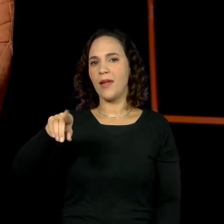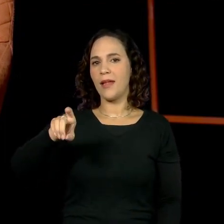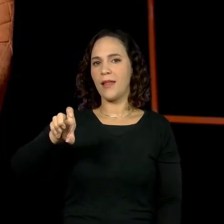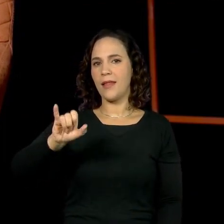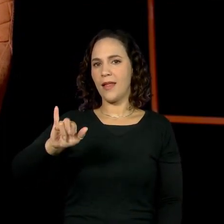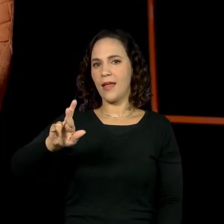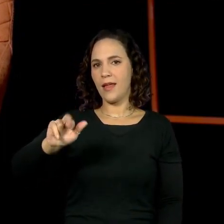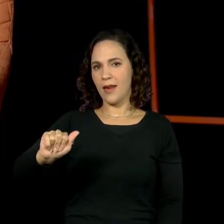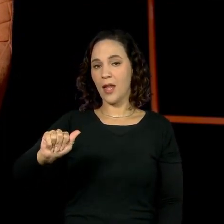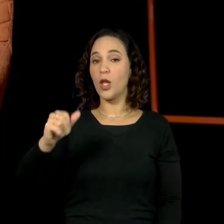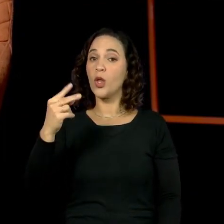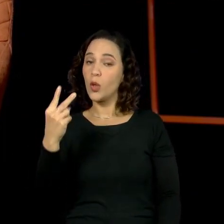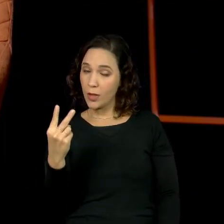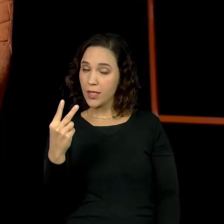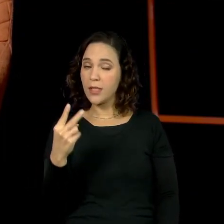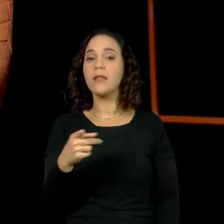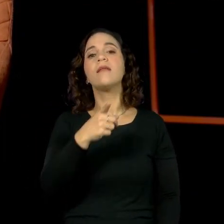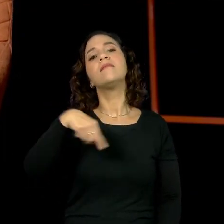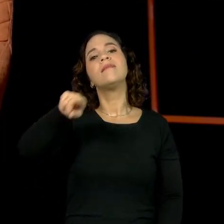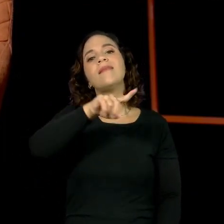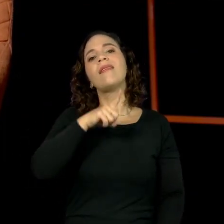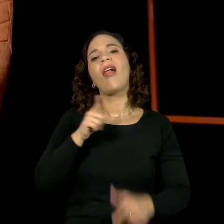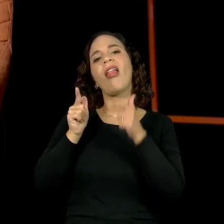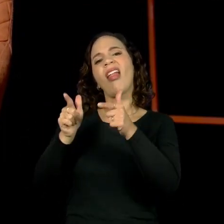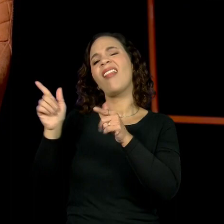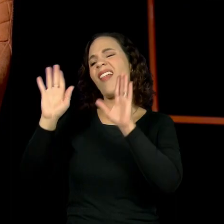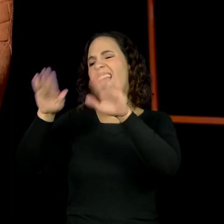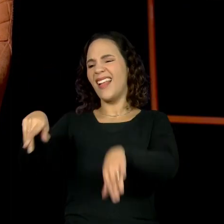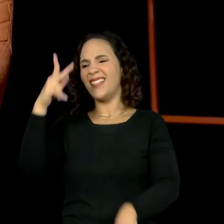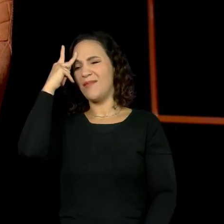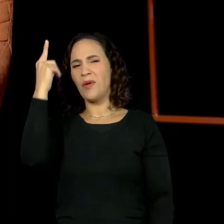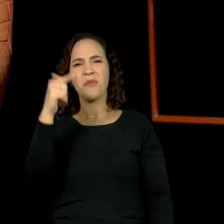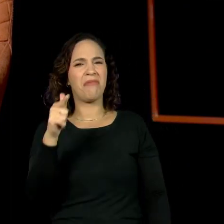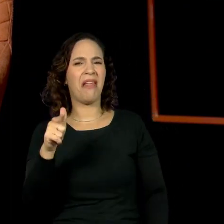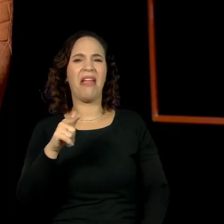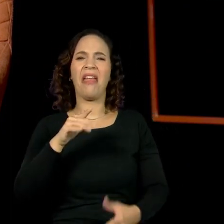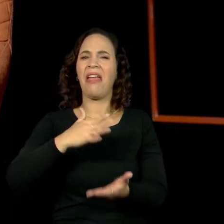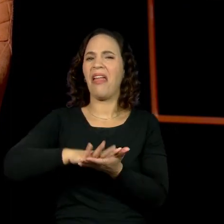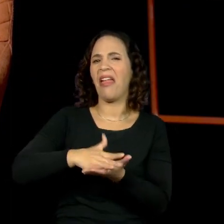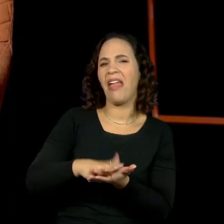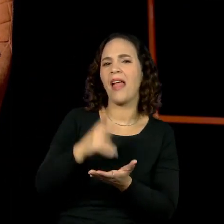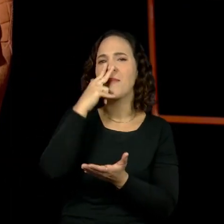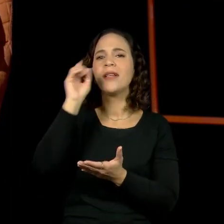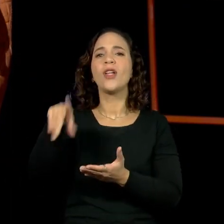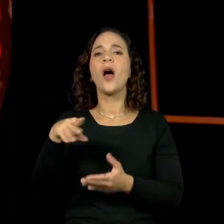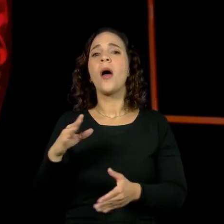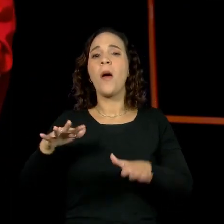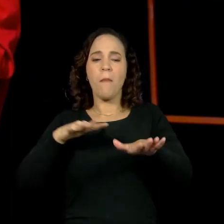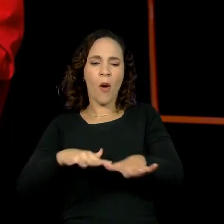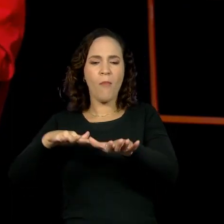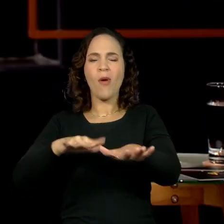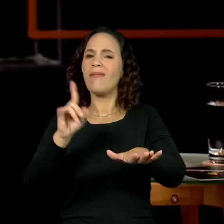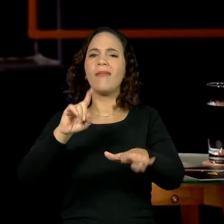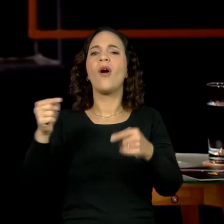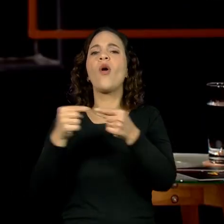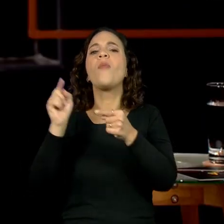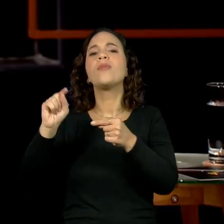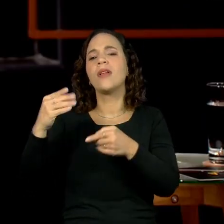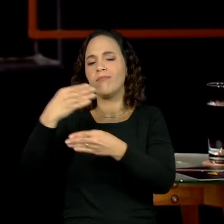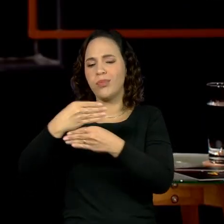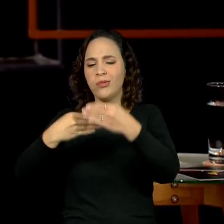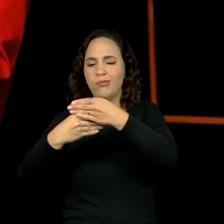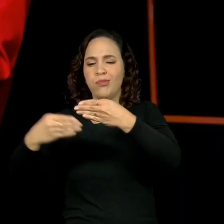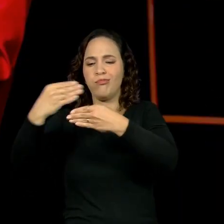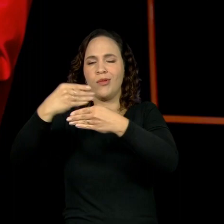tem banda, São Paulo tem bloco de cimento, né? Armado, aquela coisa toda. E ele